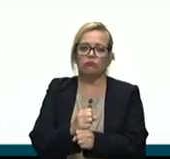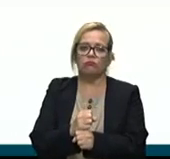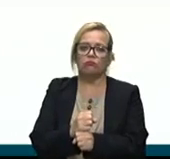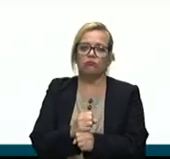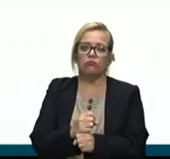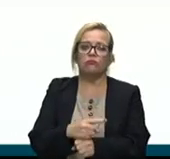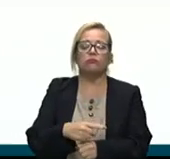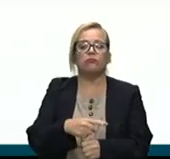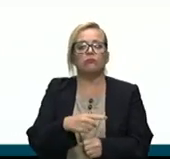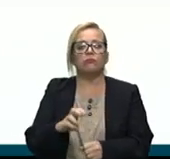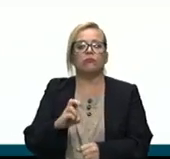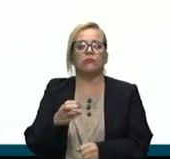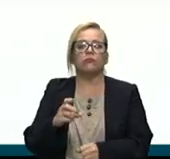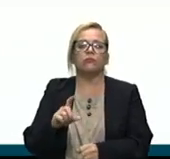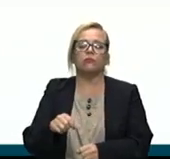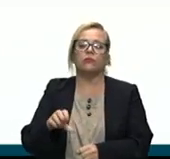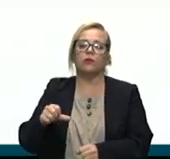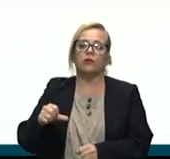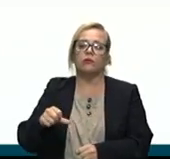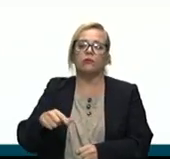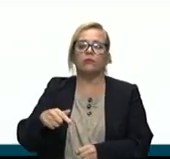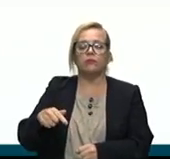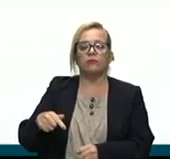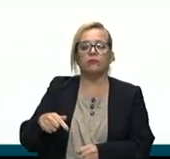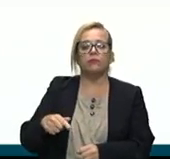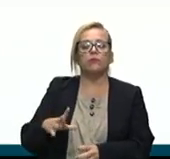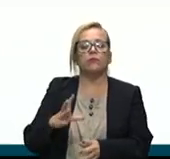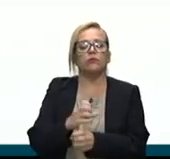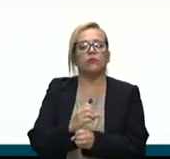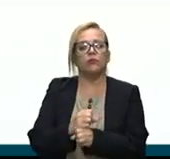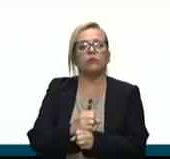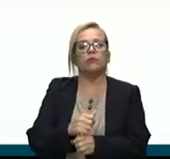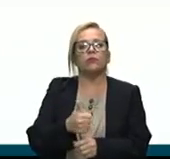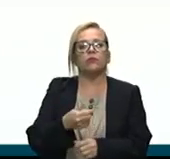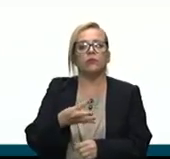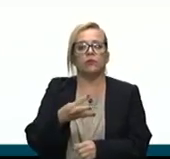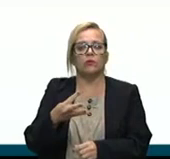subtração, obtenho 5,097 e na soma, obtenho